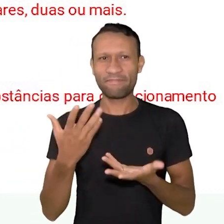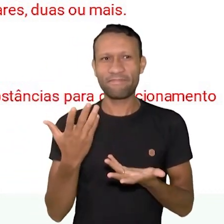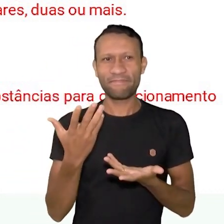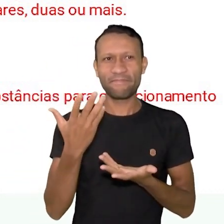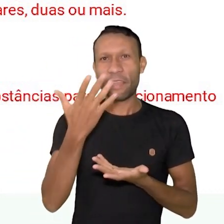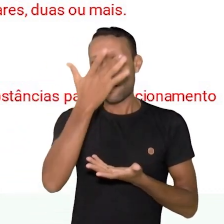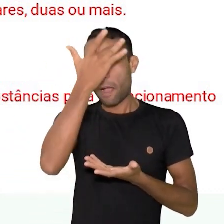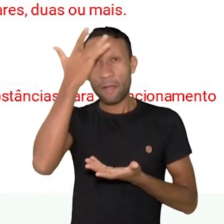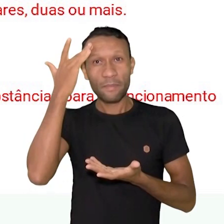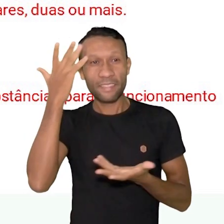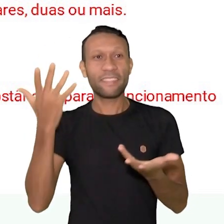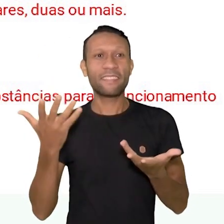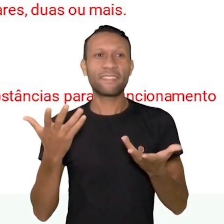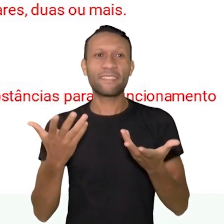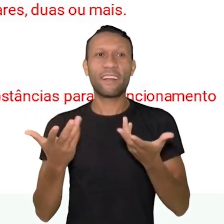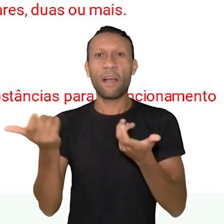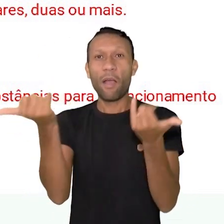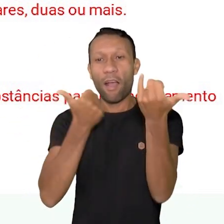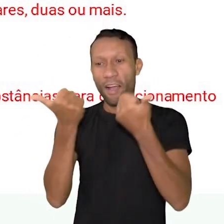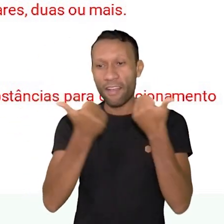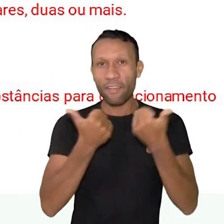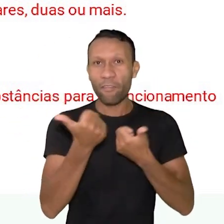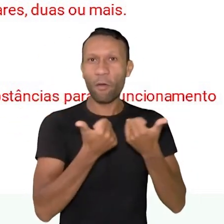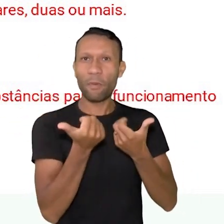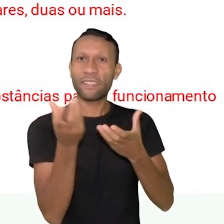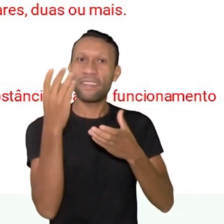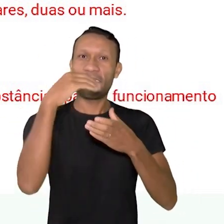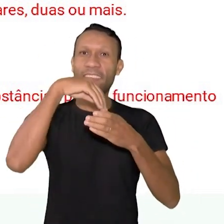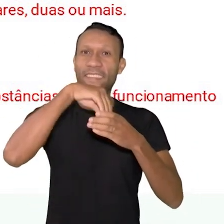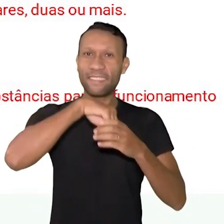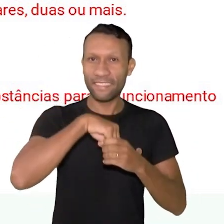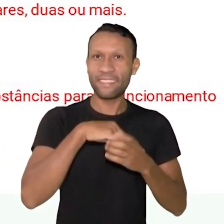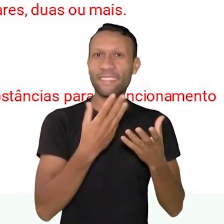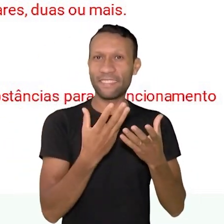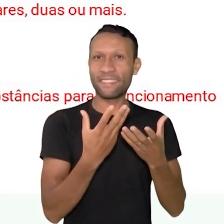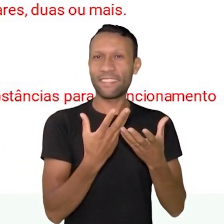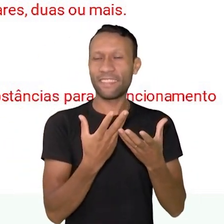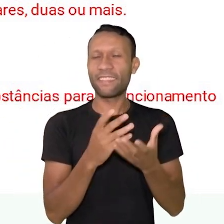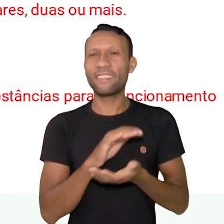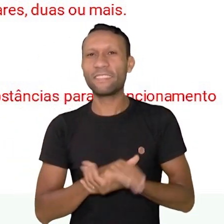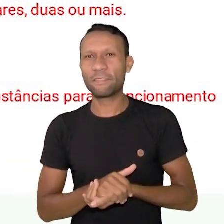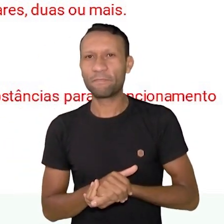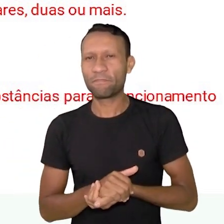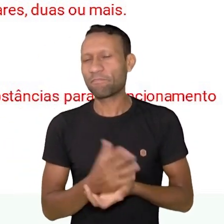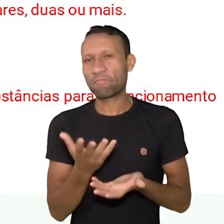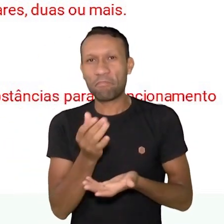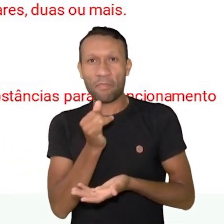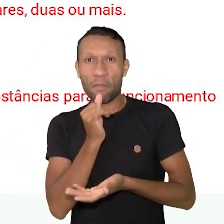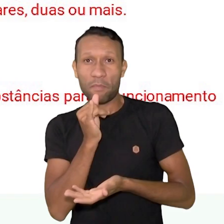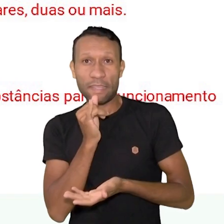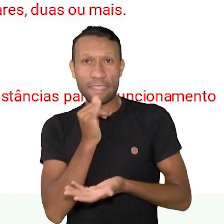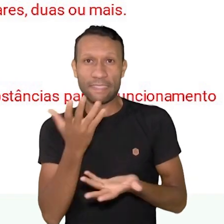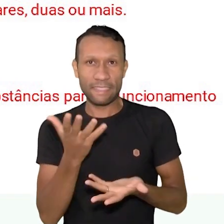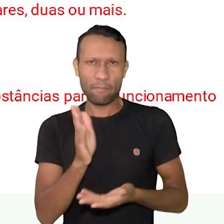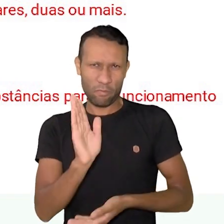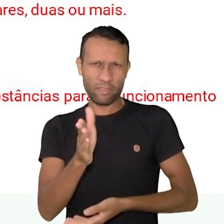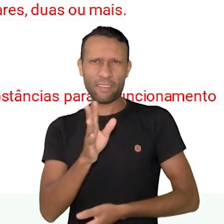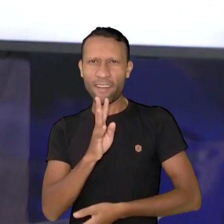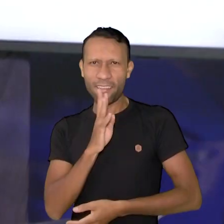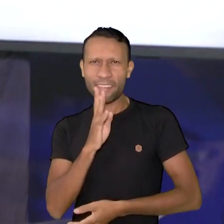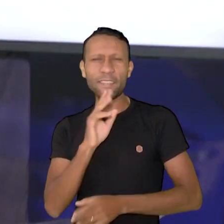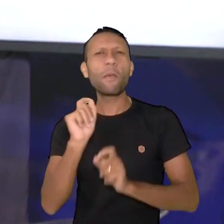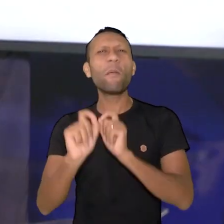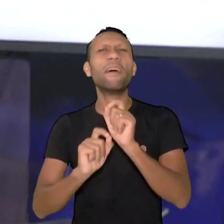nossas informações e produzir substâncias para o funcionamento da célula. Um exemplo que eu creio que todo mundo aí já ouviu falar, pelo menos em programa